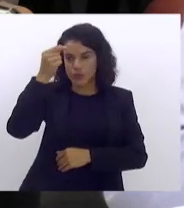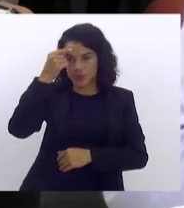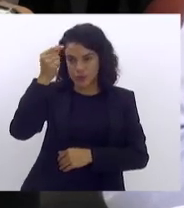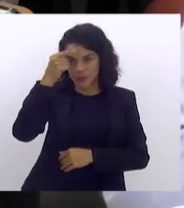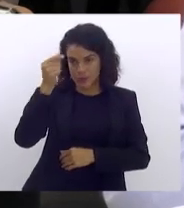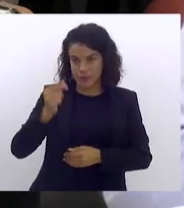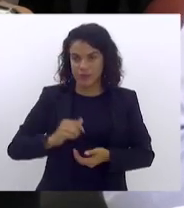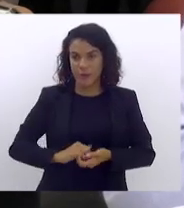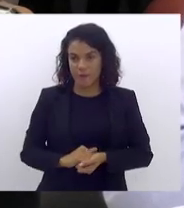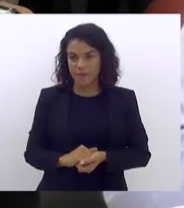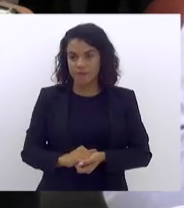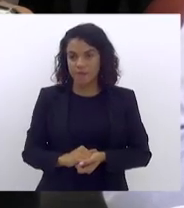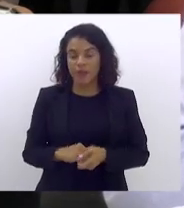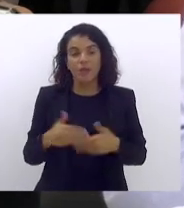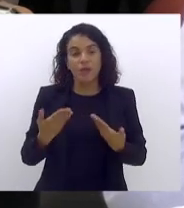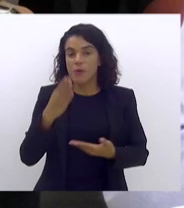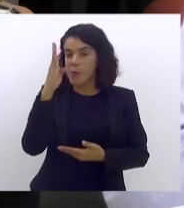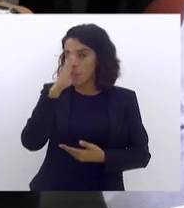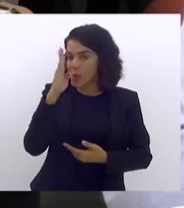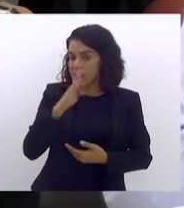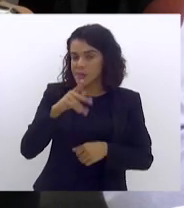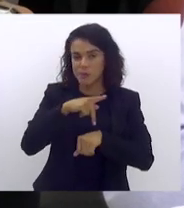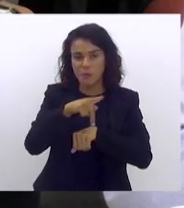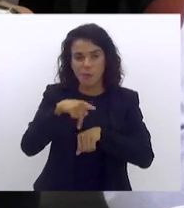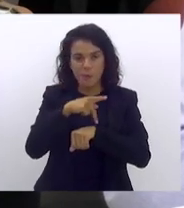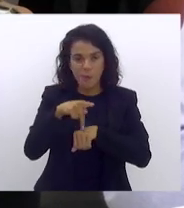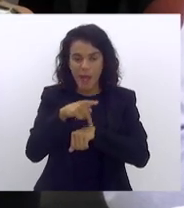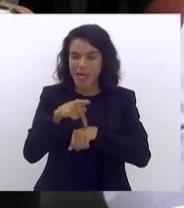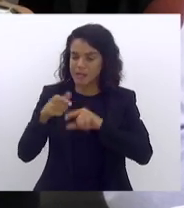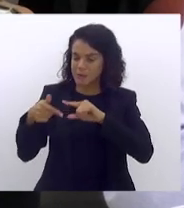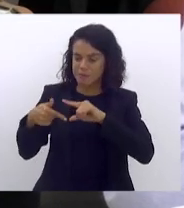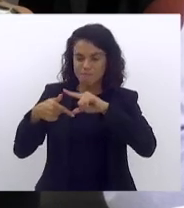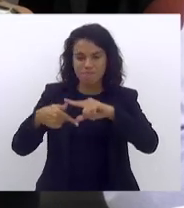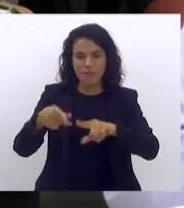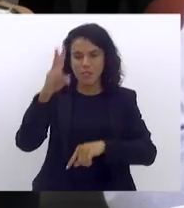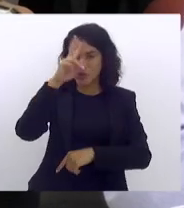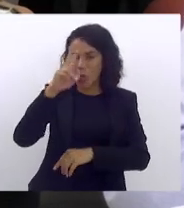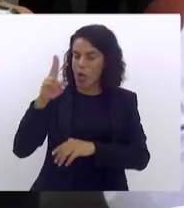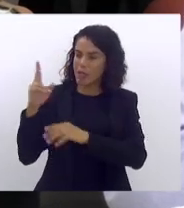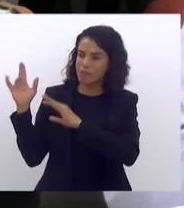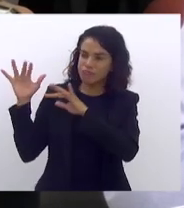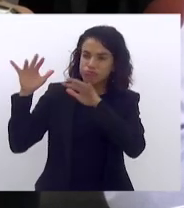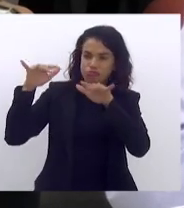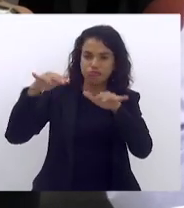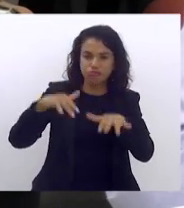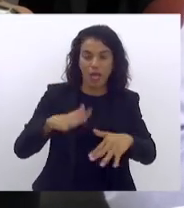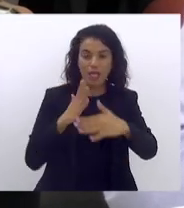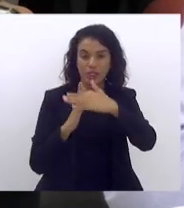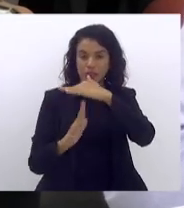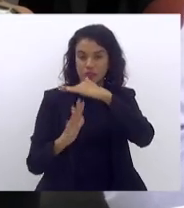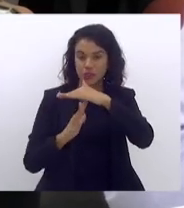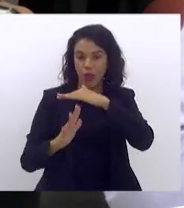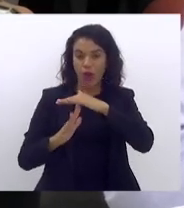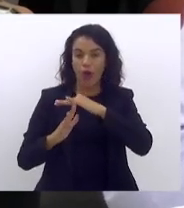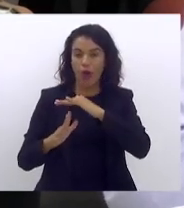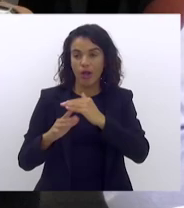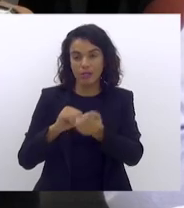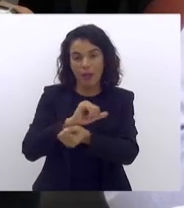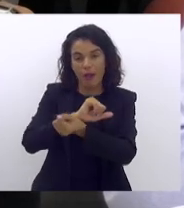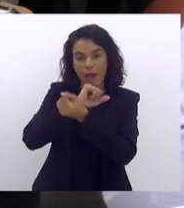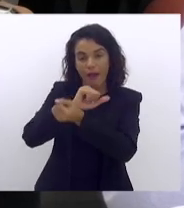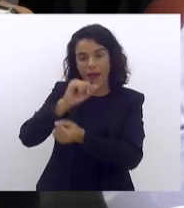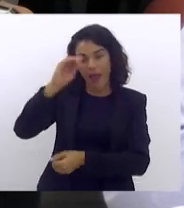brasileiros e brasileiras. E o Brasil como um país de tradição histórica de migração. Ora, migração forçada, como a